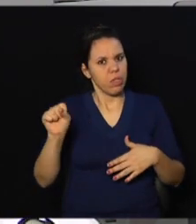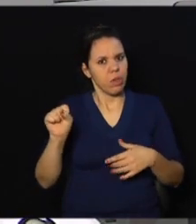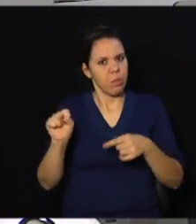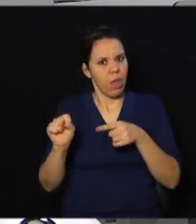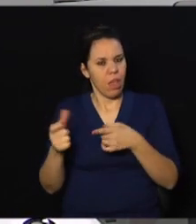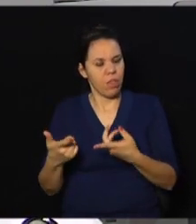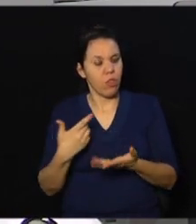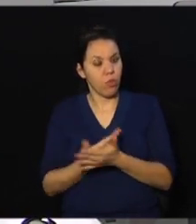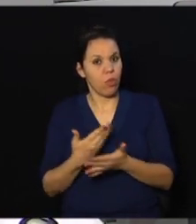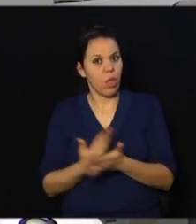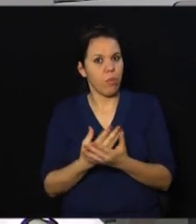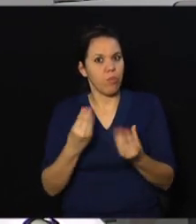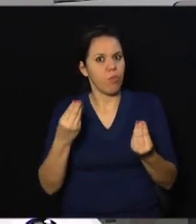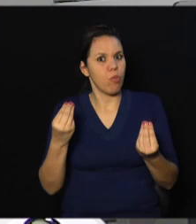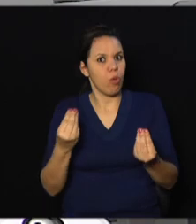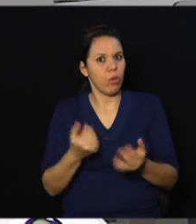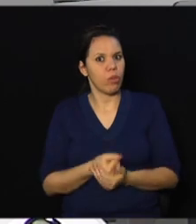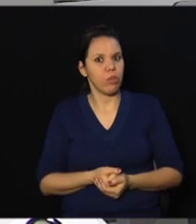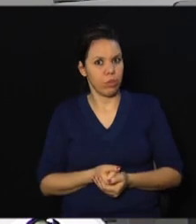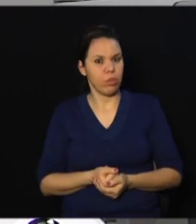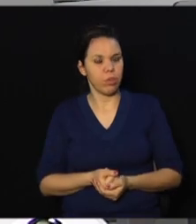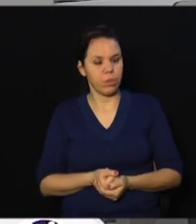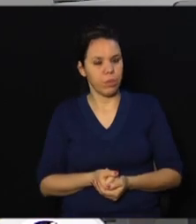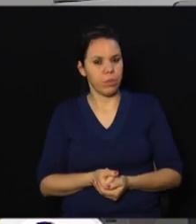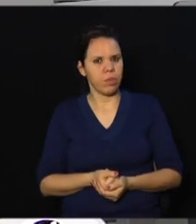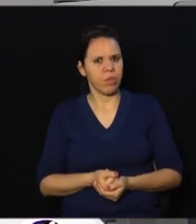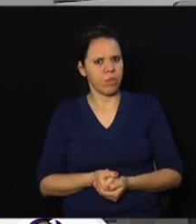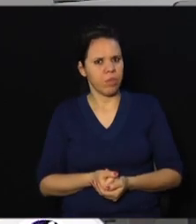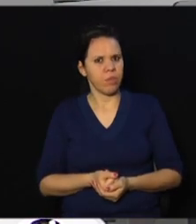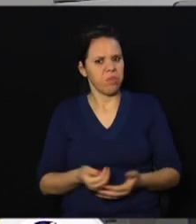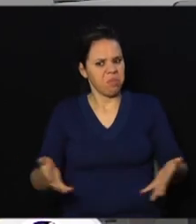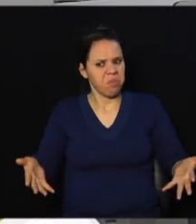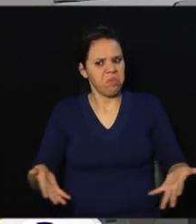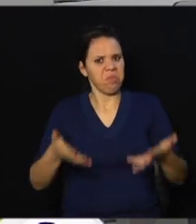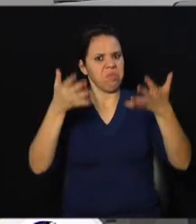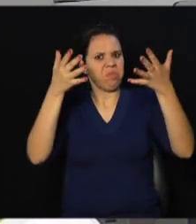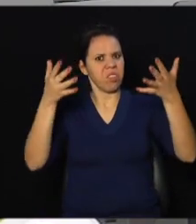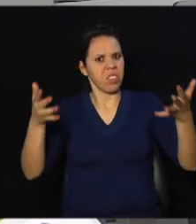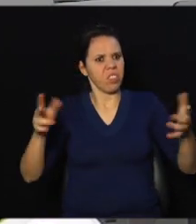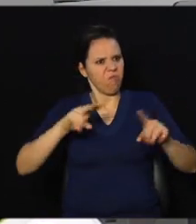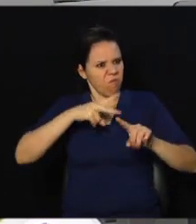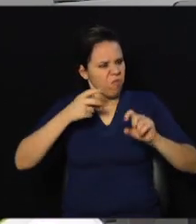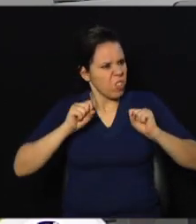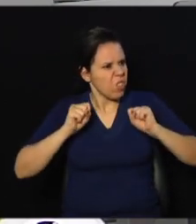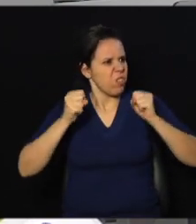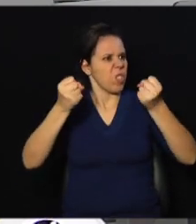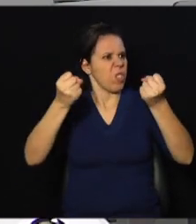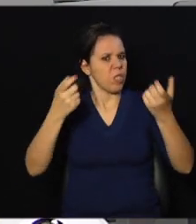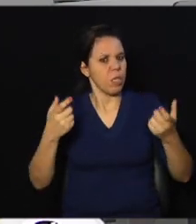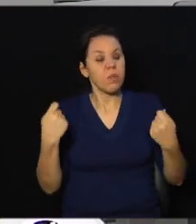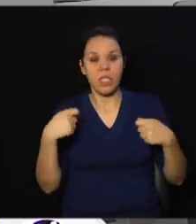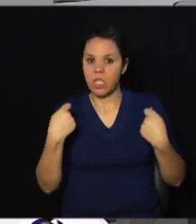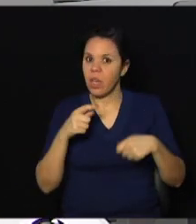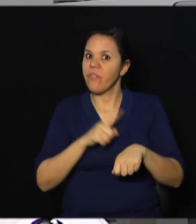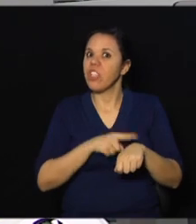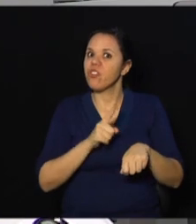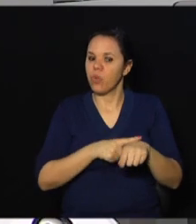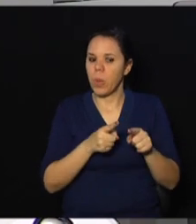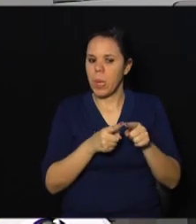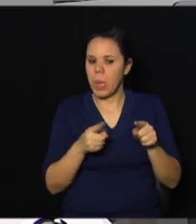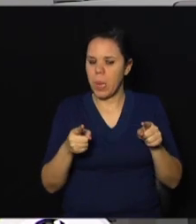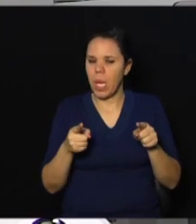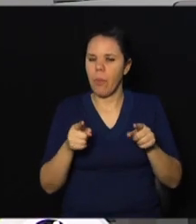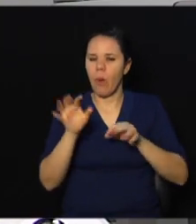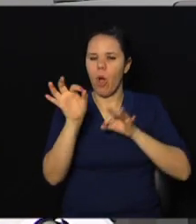eu estudei muito, eu dei o meu melhor e eu precisava de um tempinho para conseguir colocar a minha vida